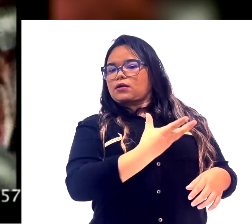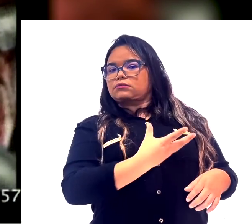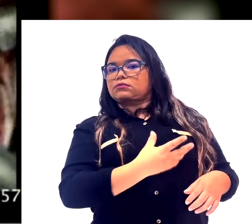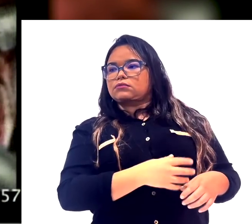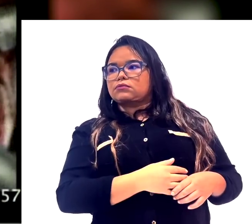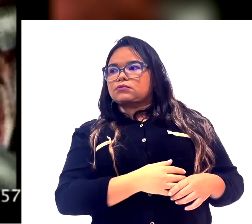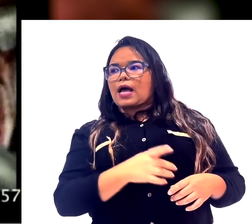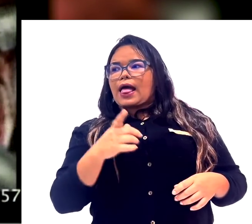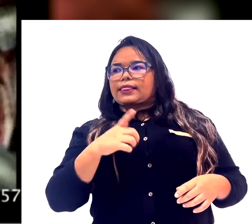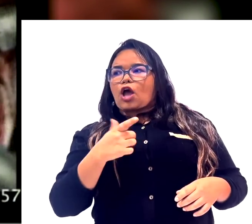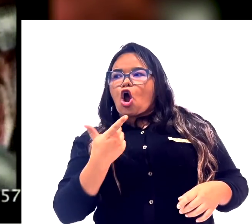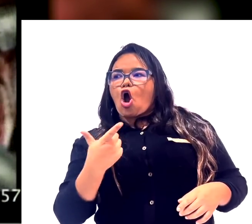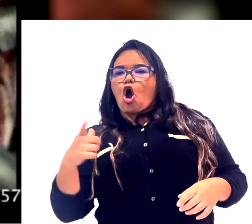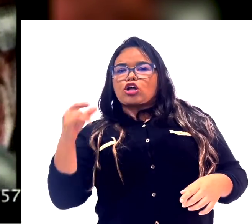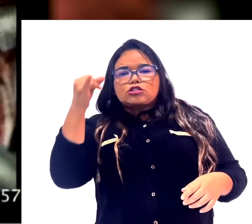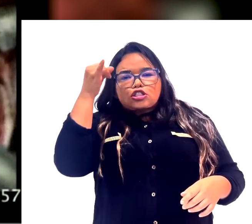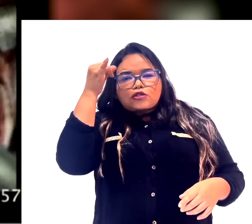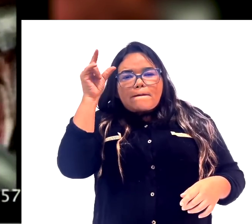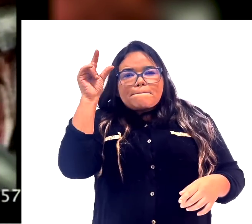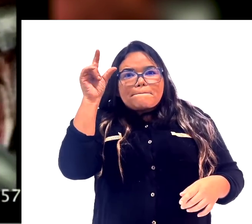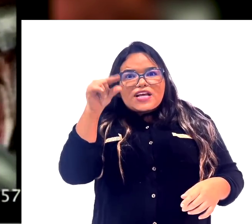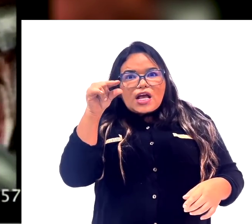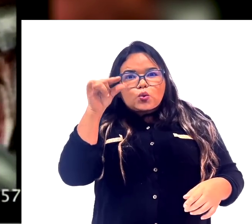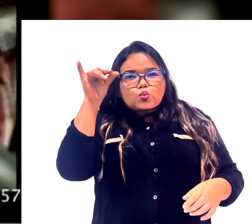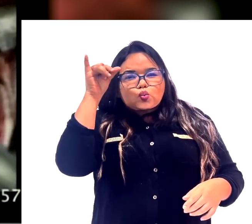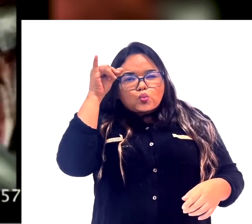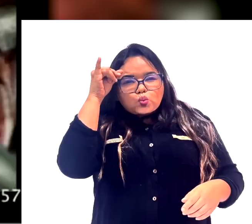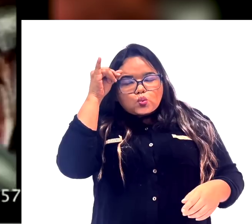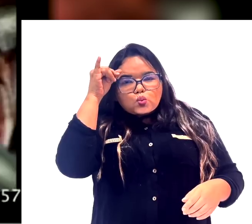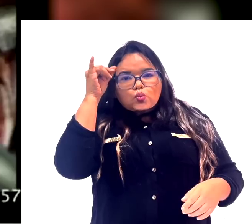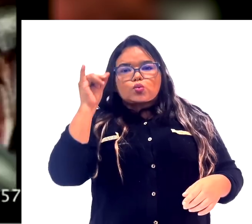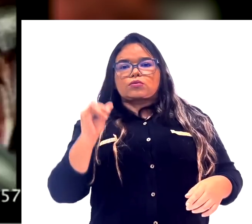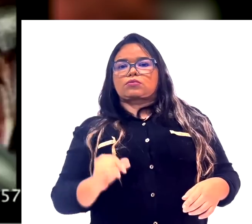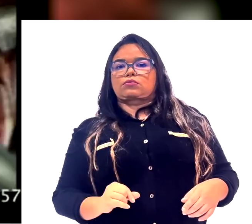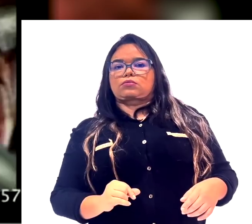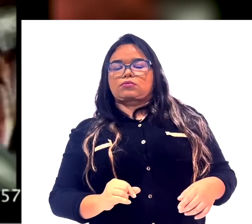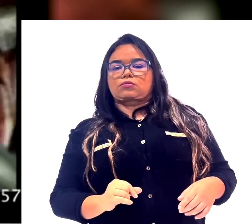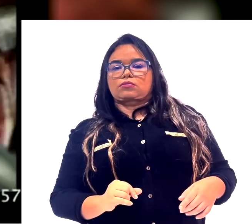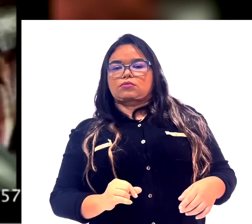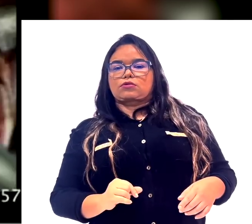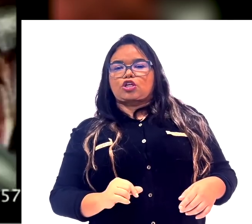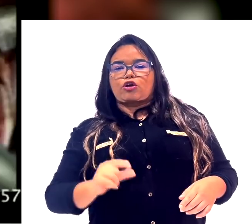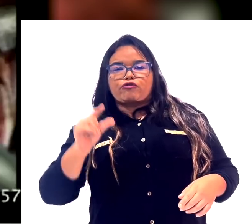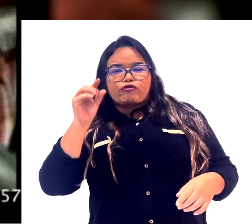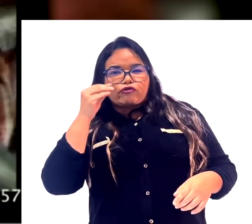chifre pequeno. De fato, se fala de pequenez. Ele era muito pequeno.